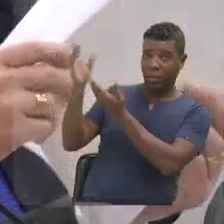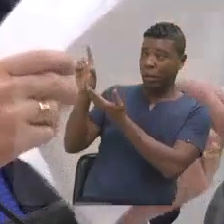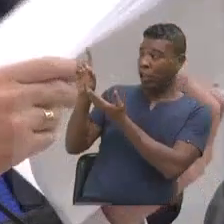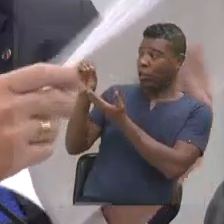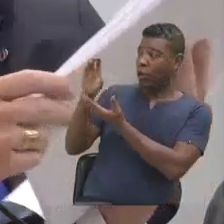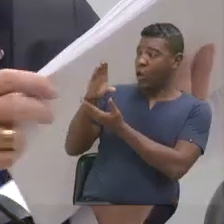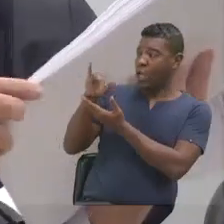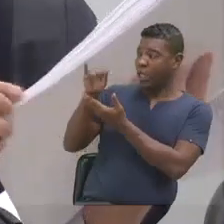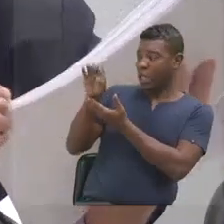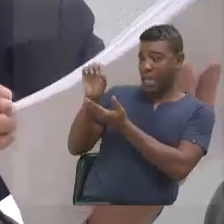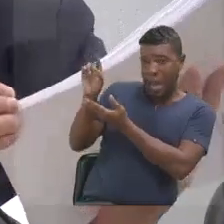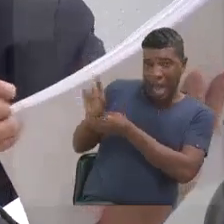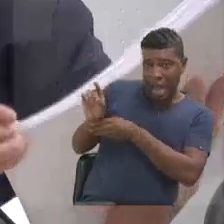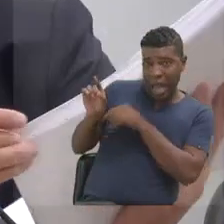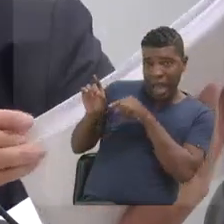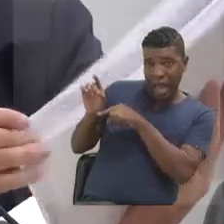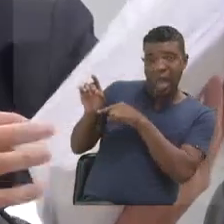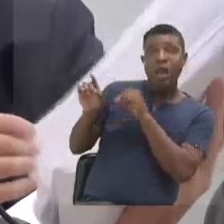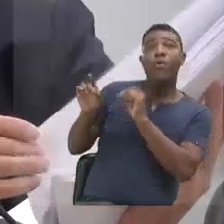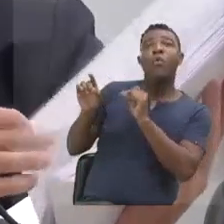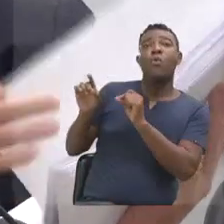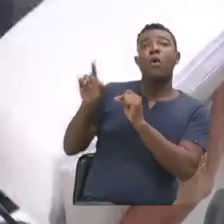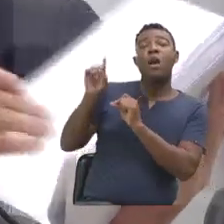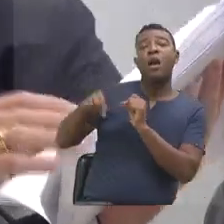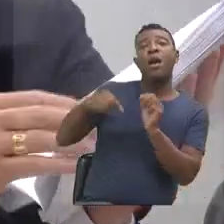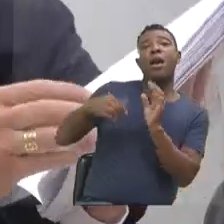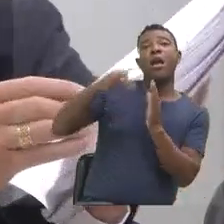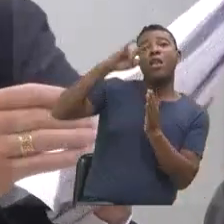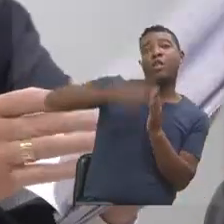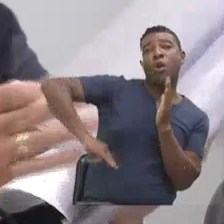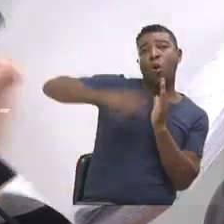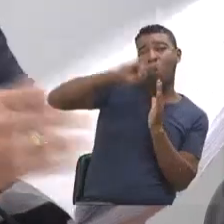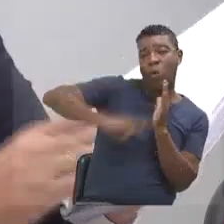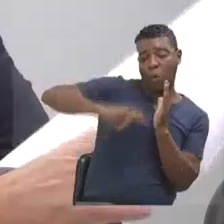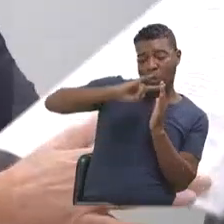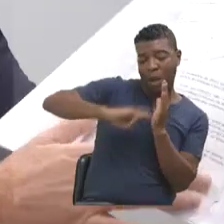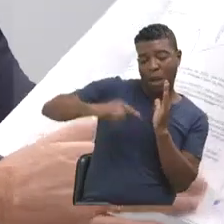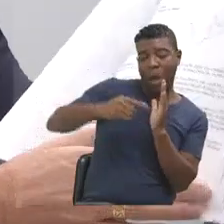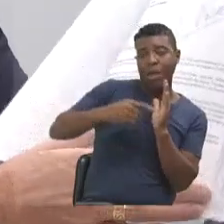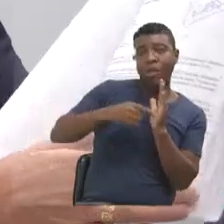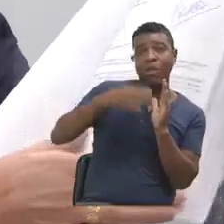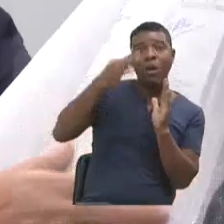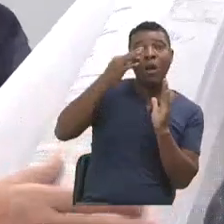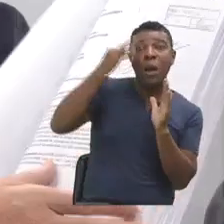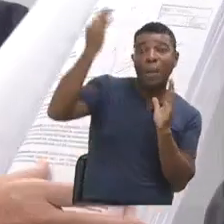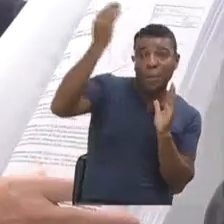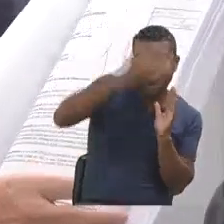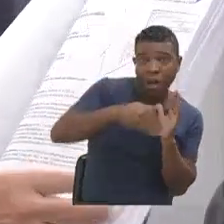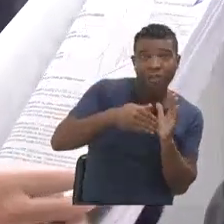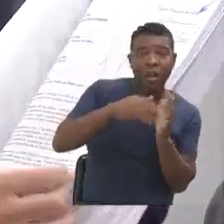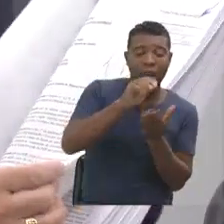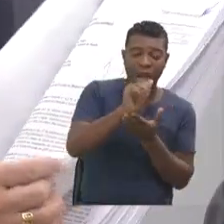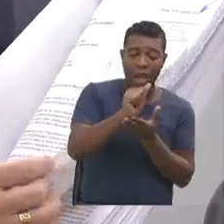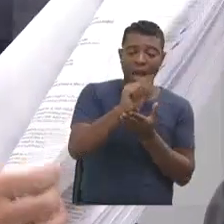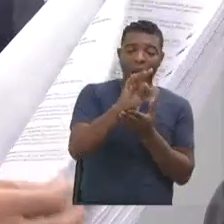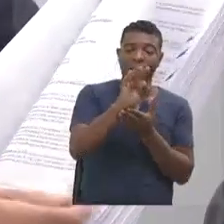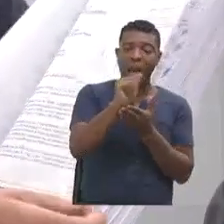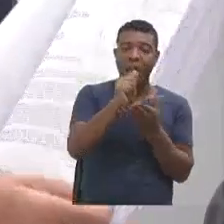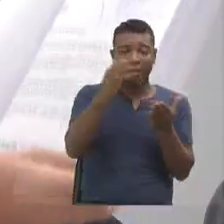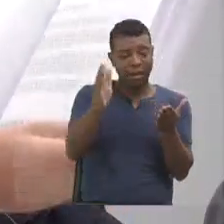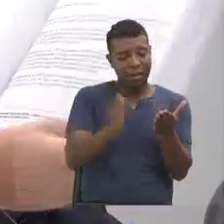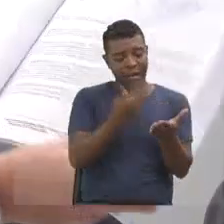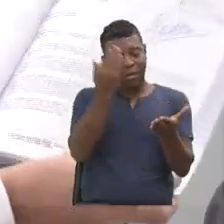com documentos que comprovam em atas diversas inclusive